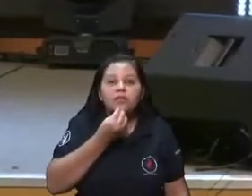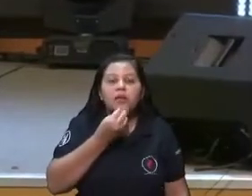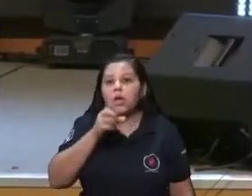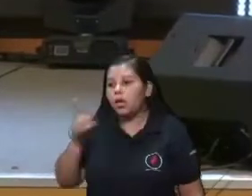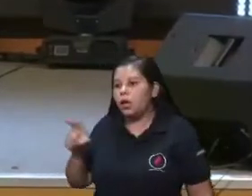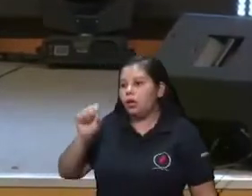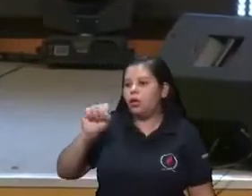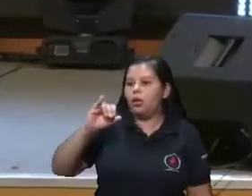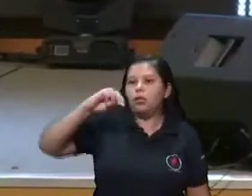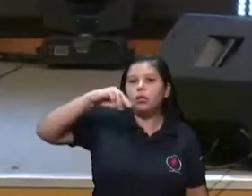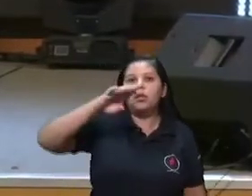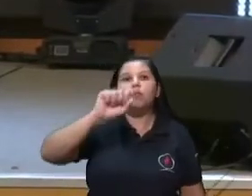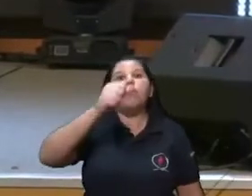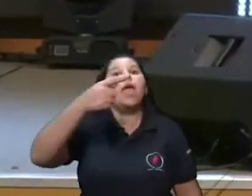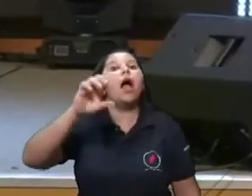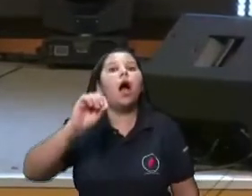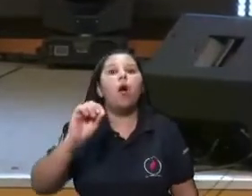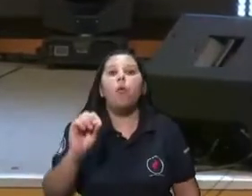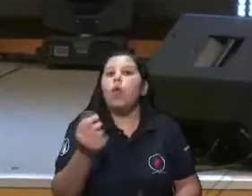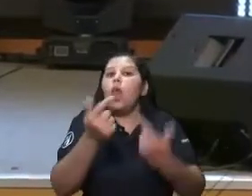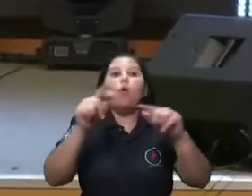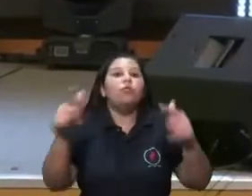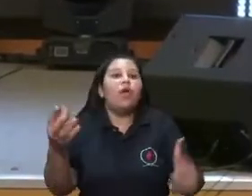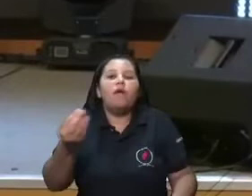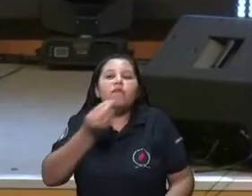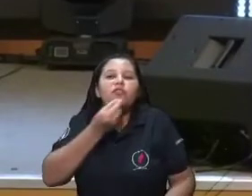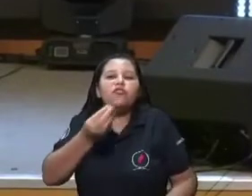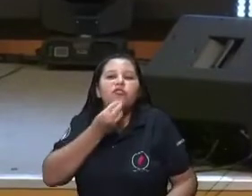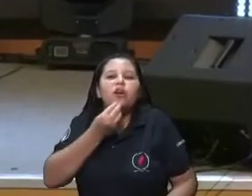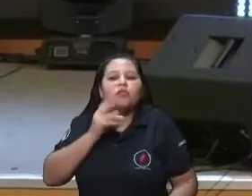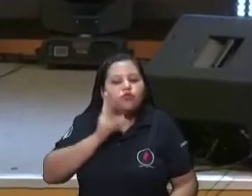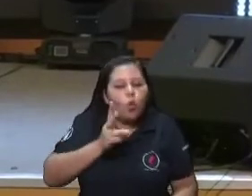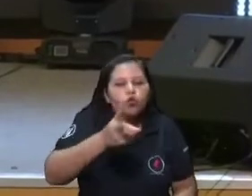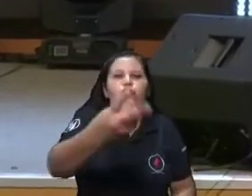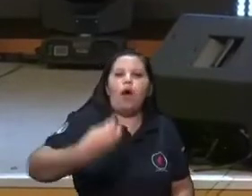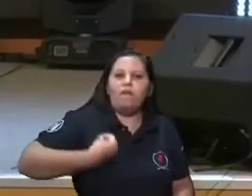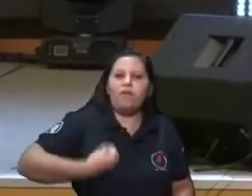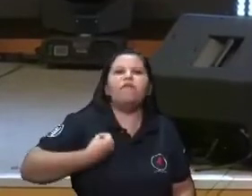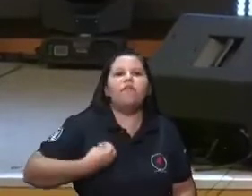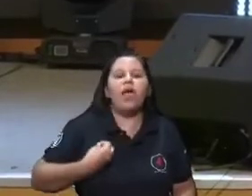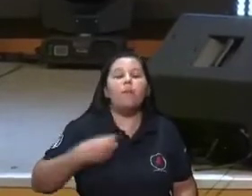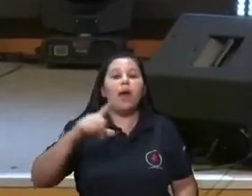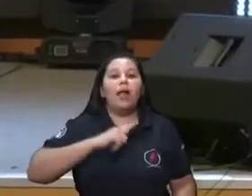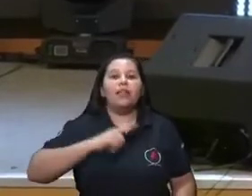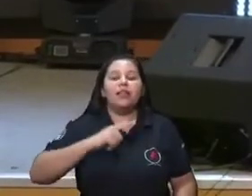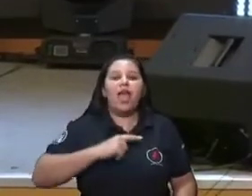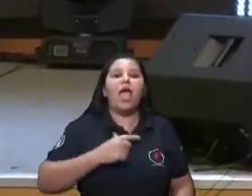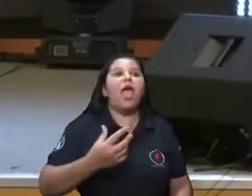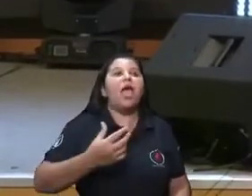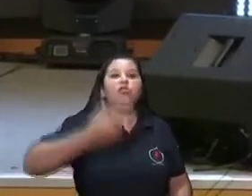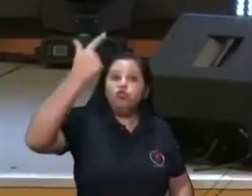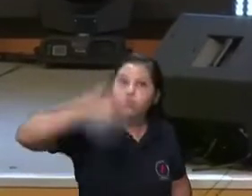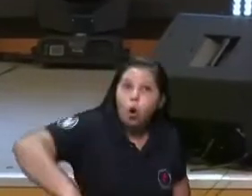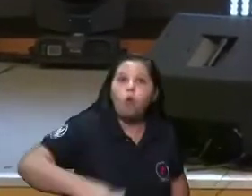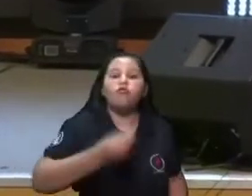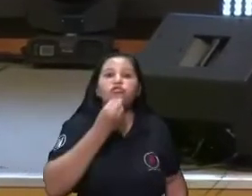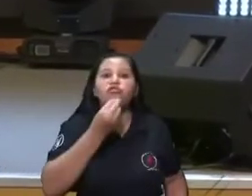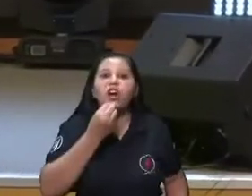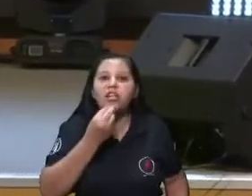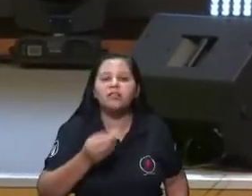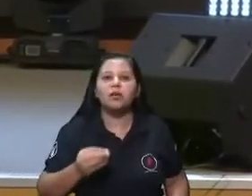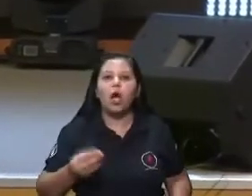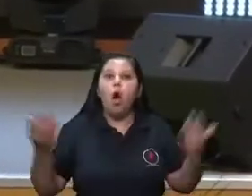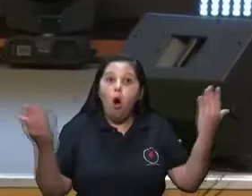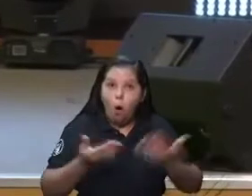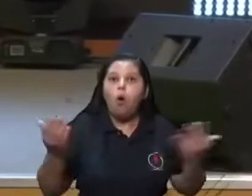Qual? Sobreviver para receber uma segunda palavra. Eu tenho uma palavra de Deus para